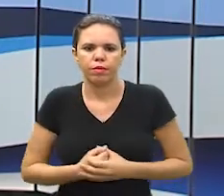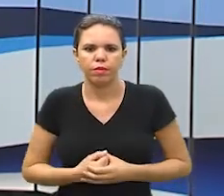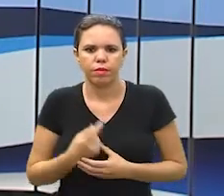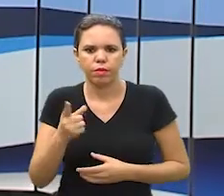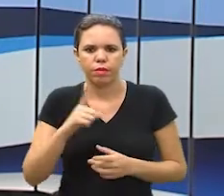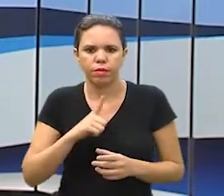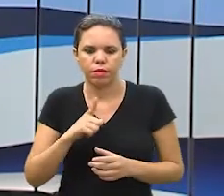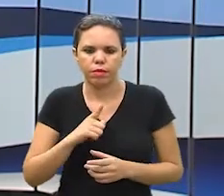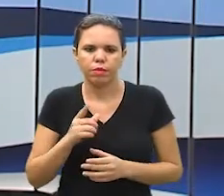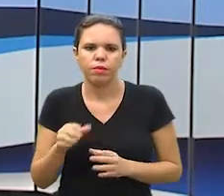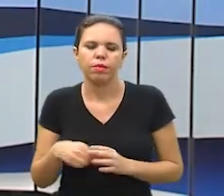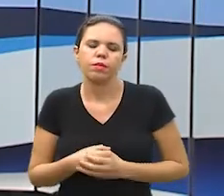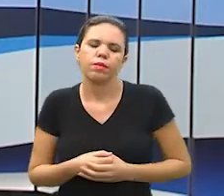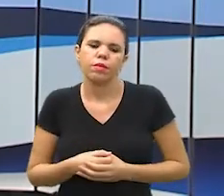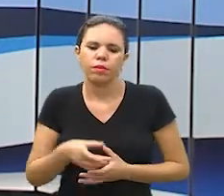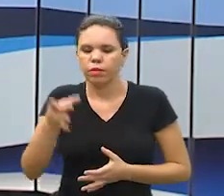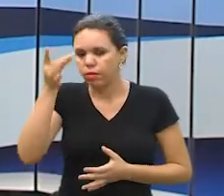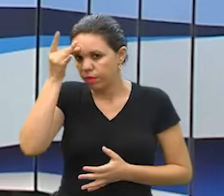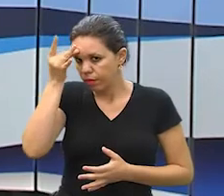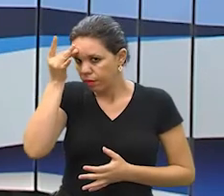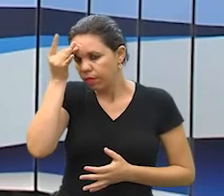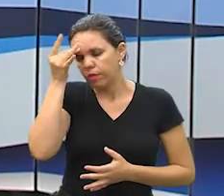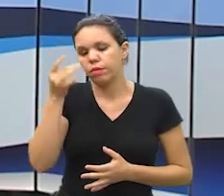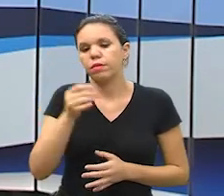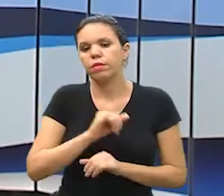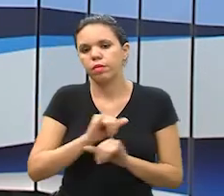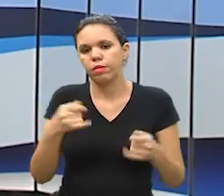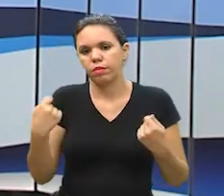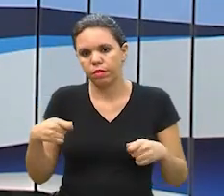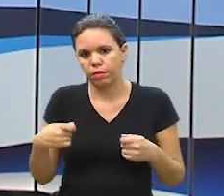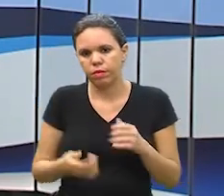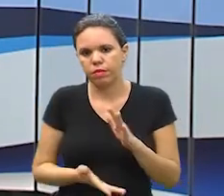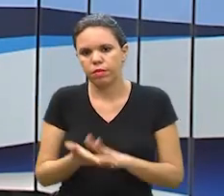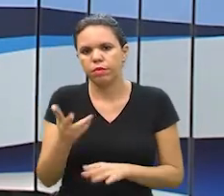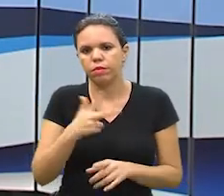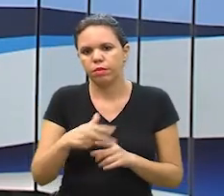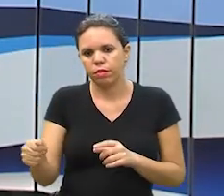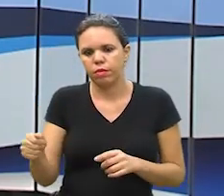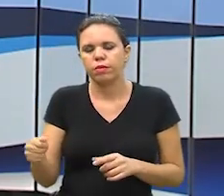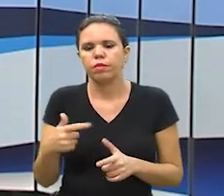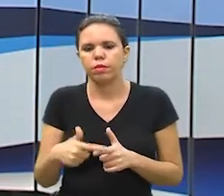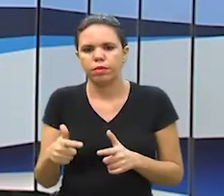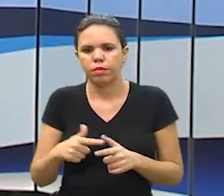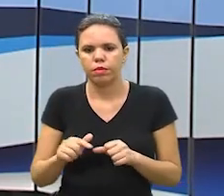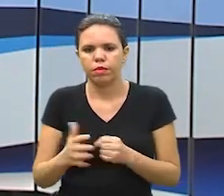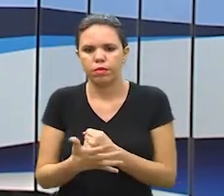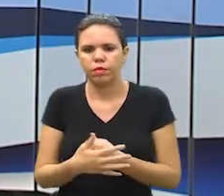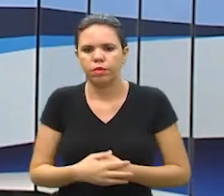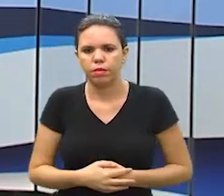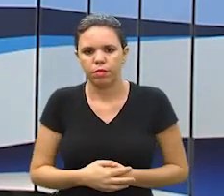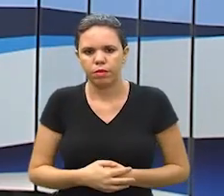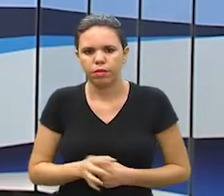que você tenha recebido, e a gente precisa sair o quanto antes desta